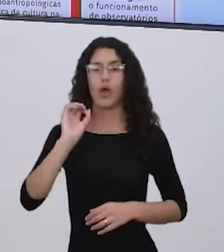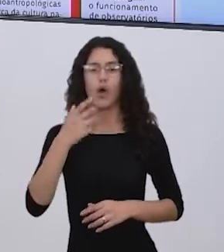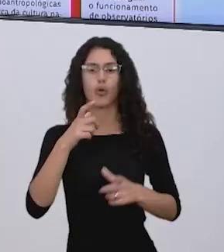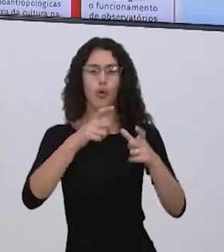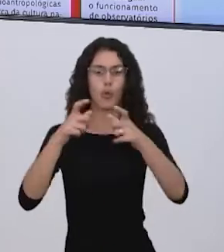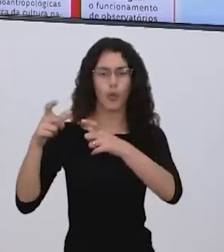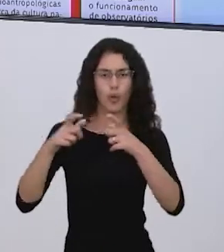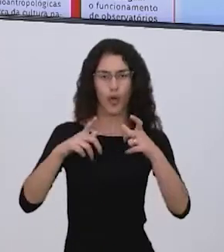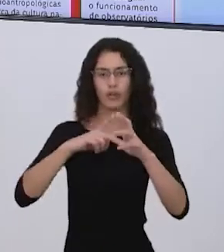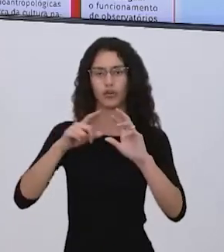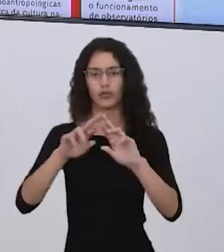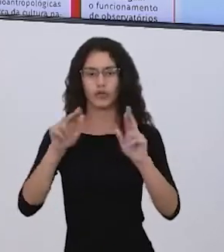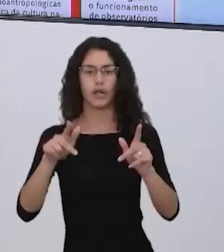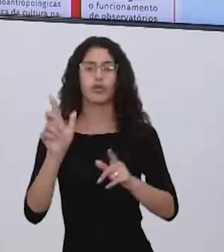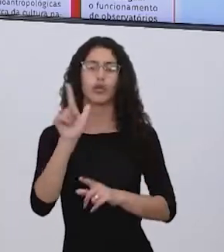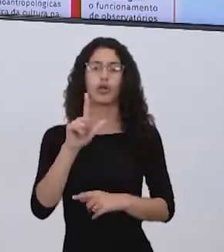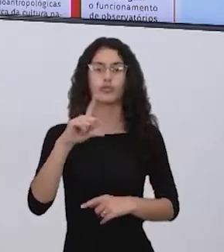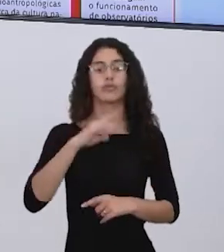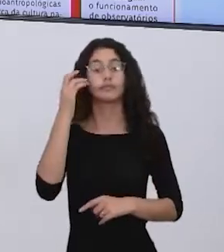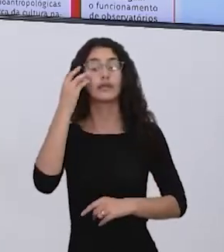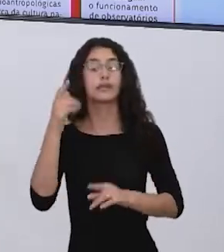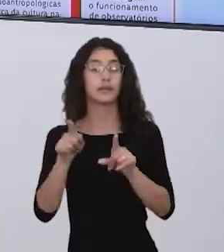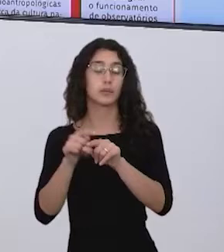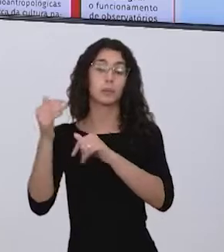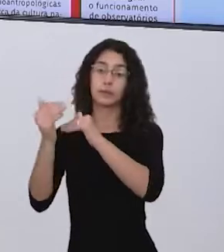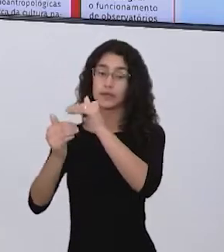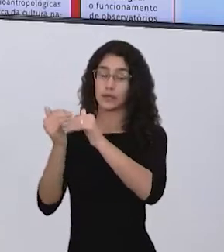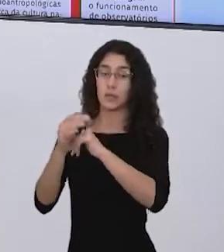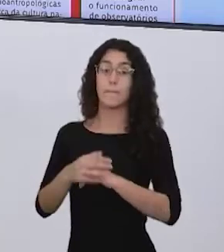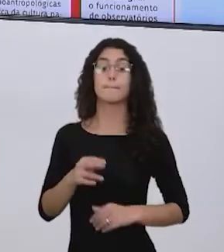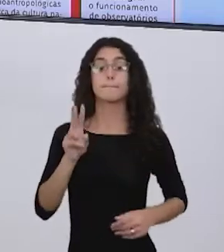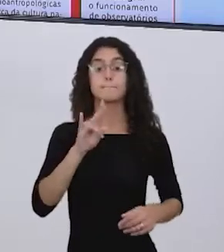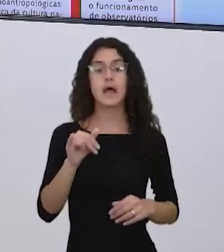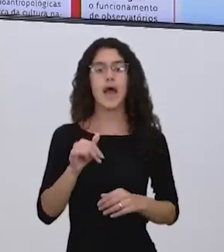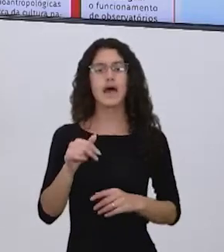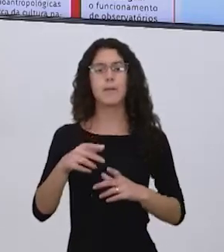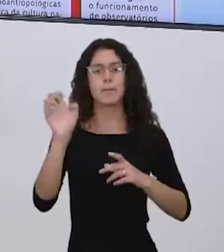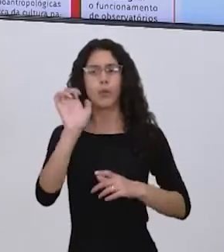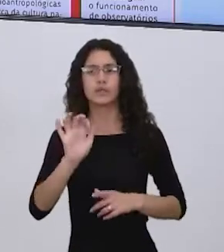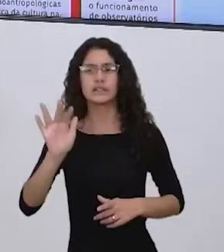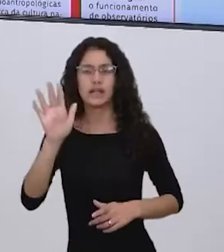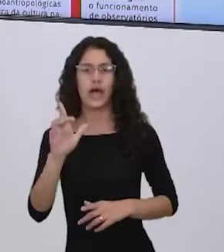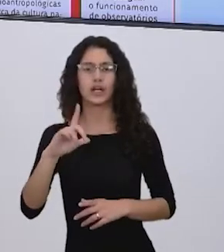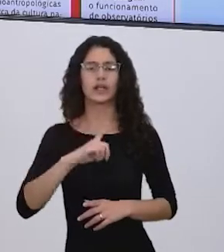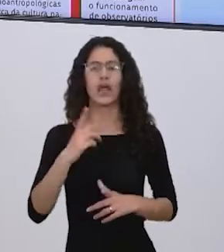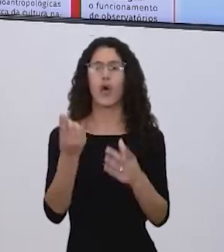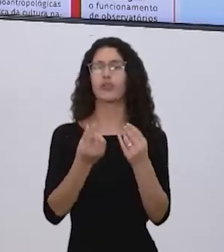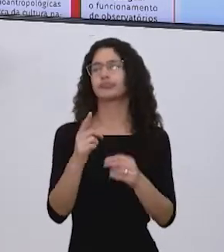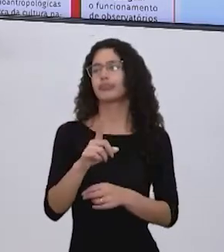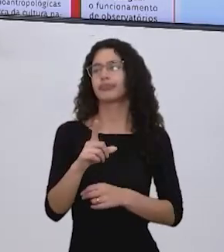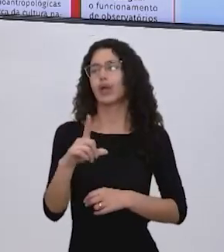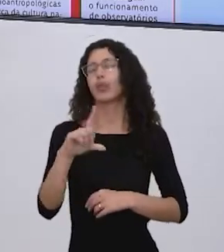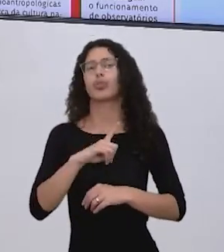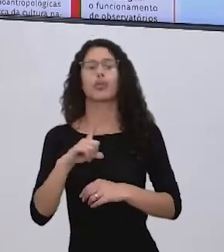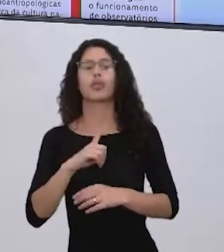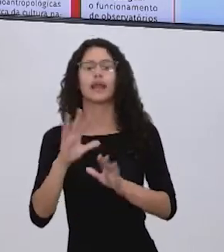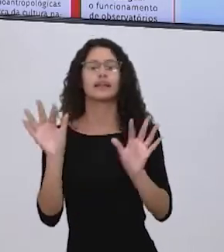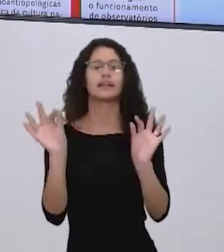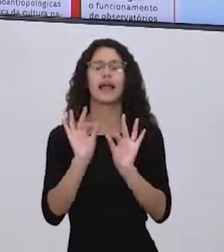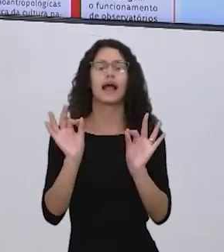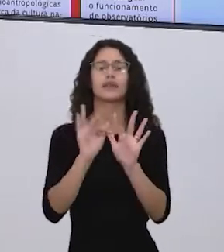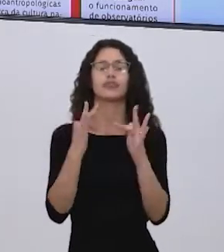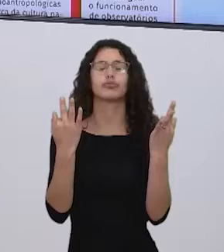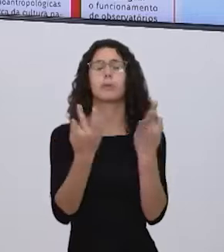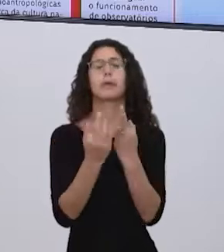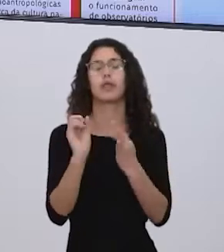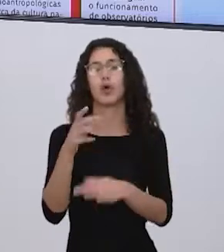alguma dessas localidades, obviamente isso facilita esse processo. Mas vai para um estado onde você não tenha nenhum grau de